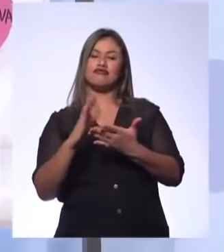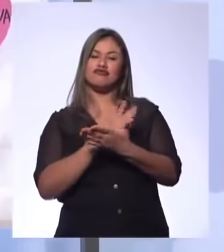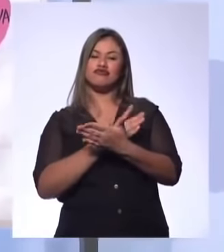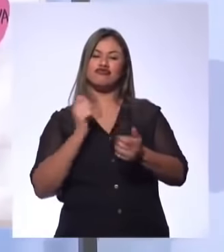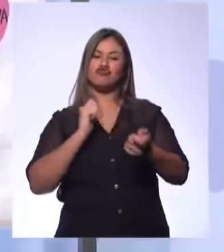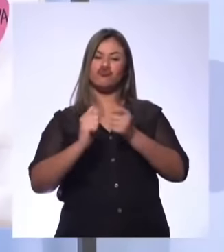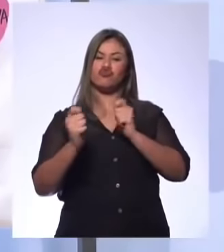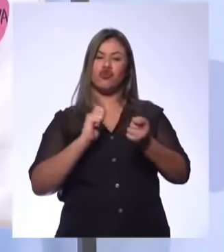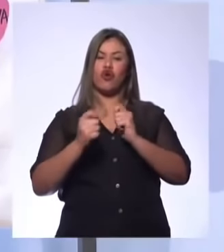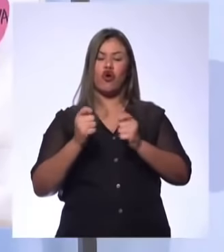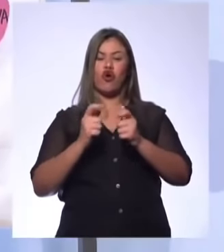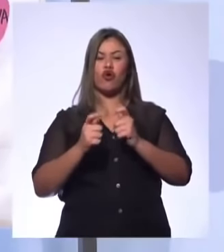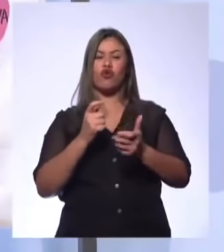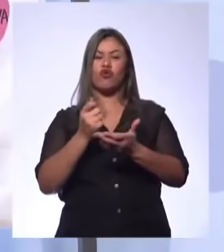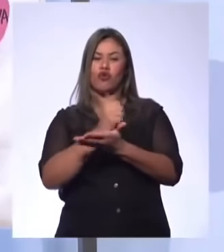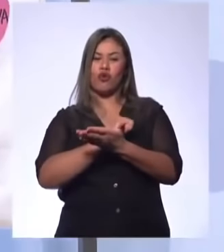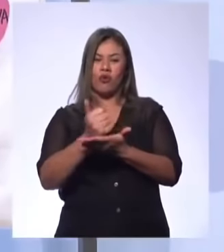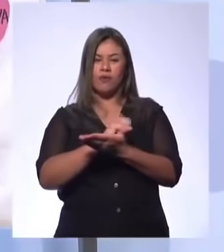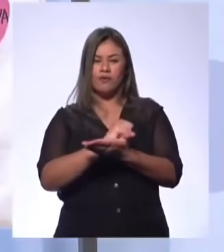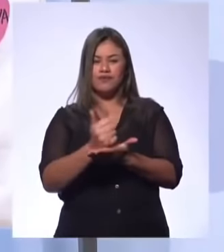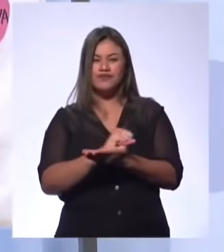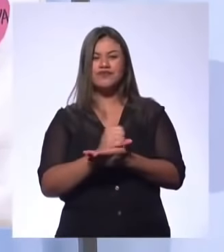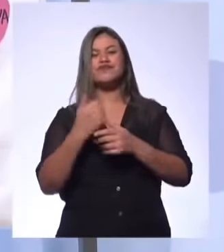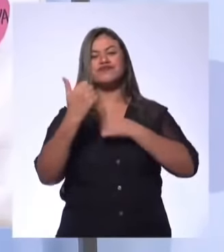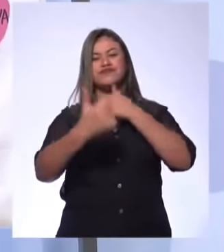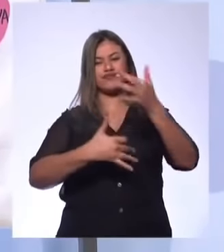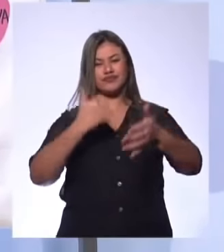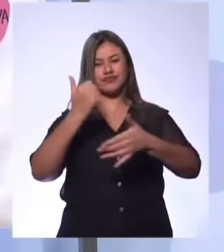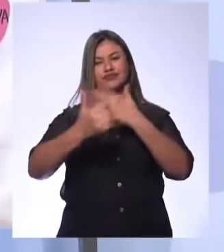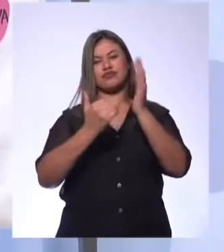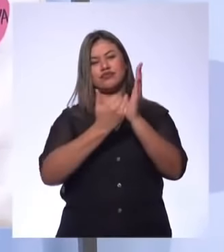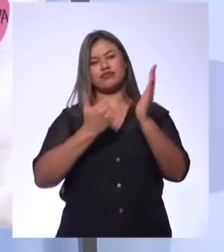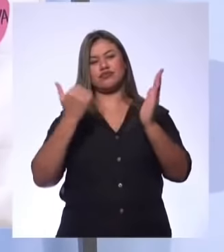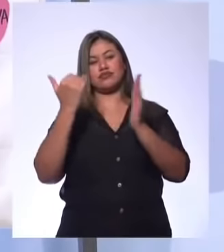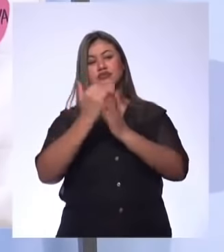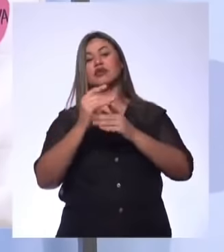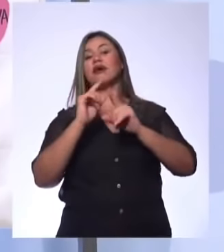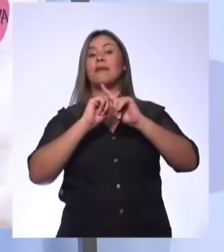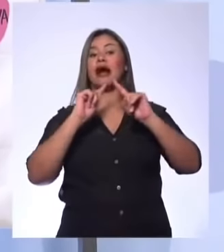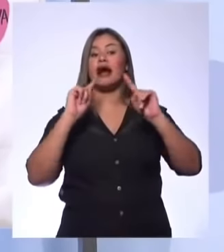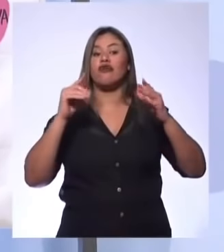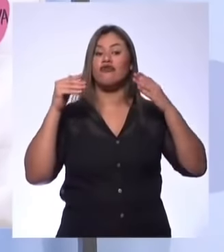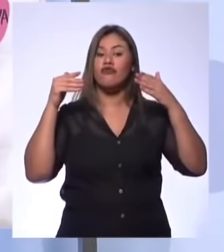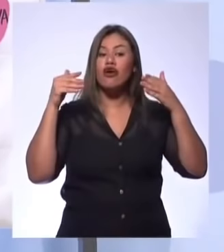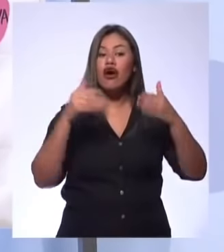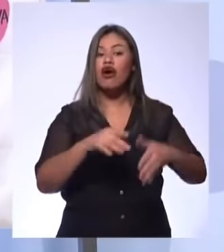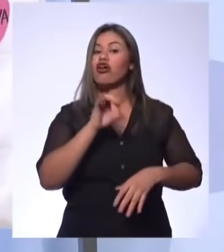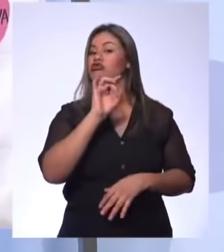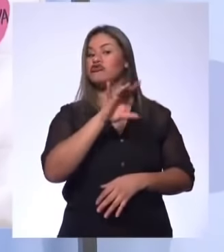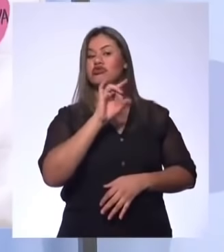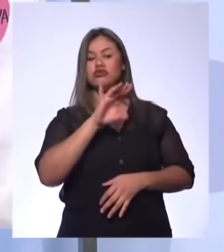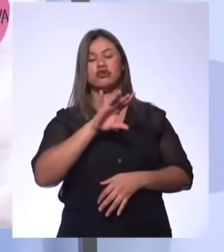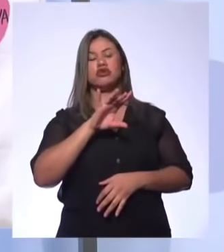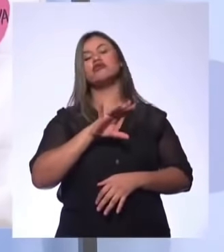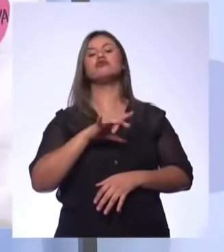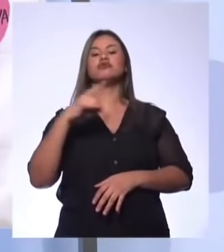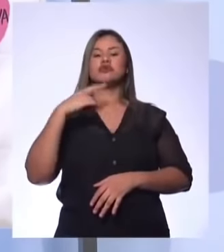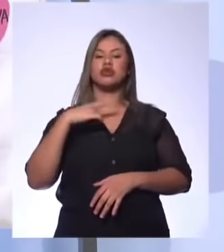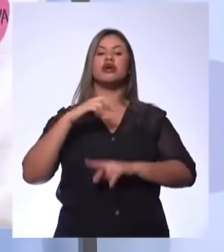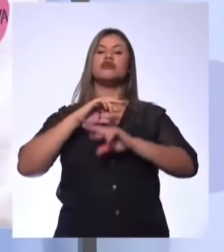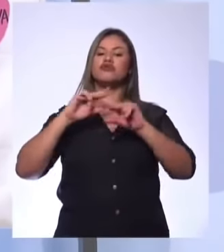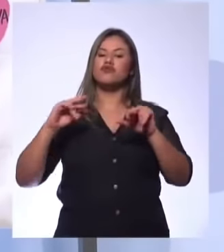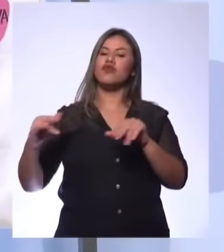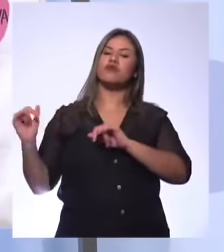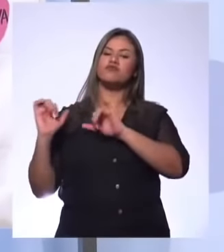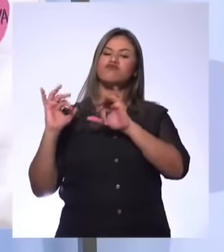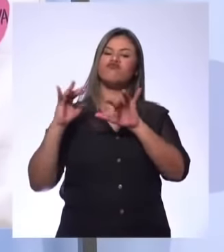vikings. Realmente, eles são bastante lendários, assim, mas... Pessoal, não vamos esquecer, não foram só eles que chegaram no Império Romano,